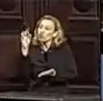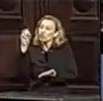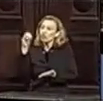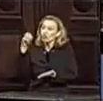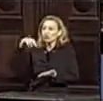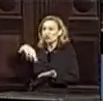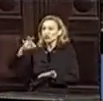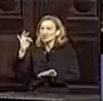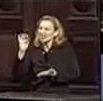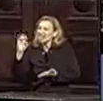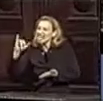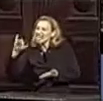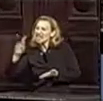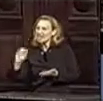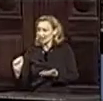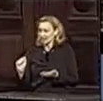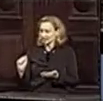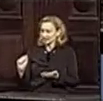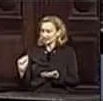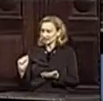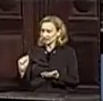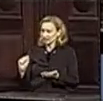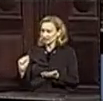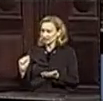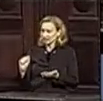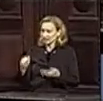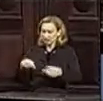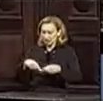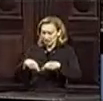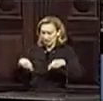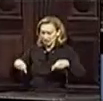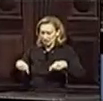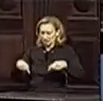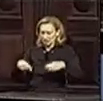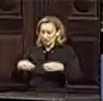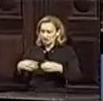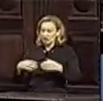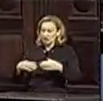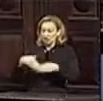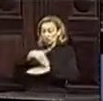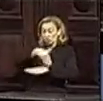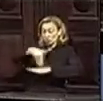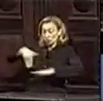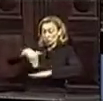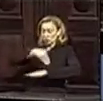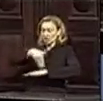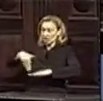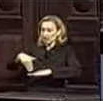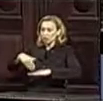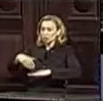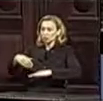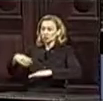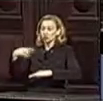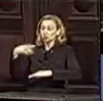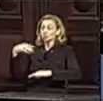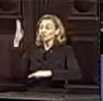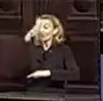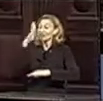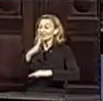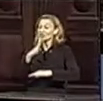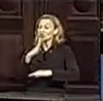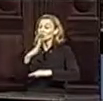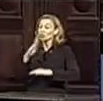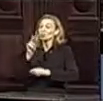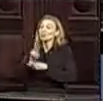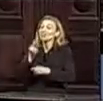deveria, obviamente, como força terrestre, estar presente, pelo menos, nas